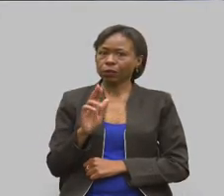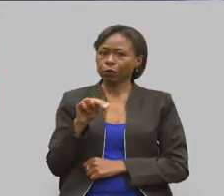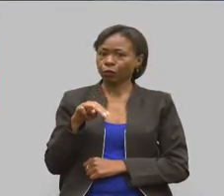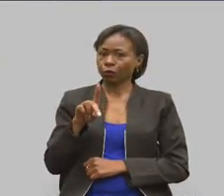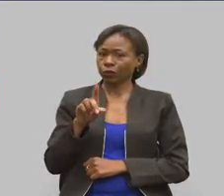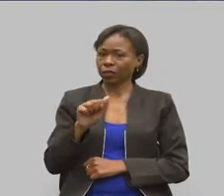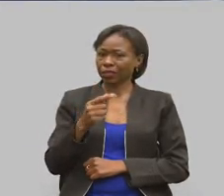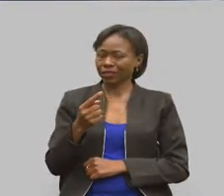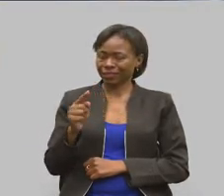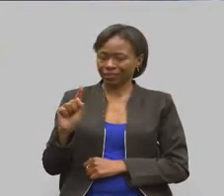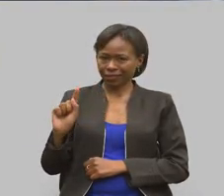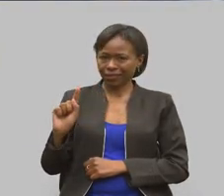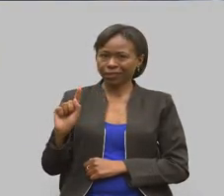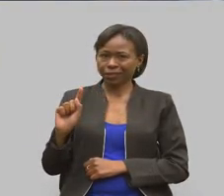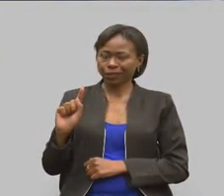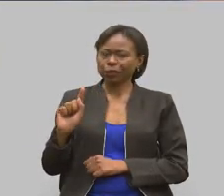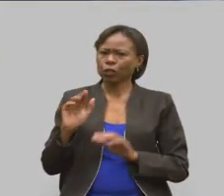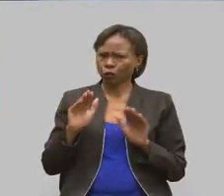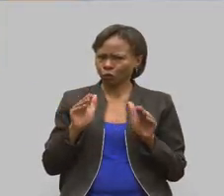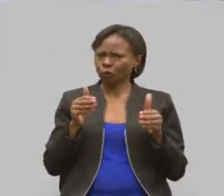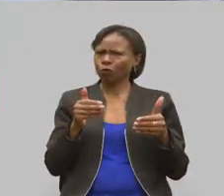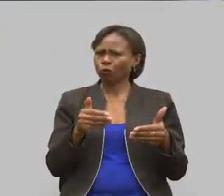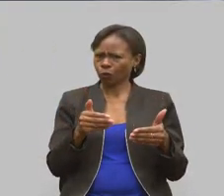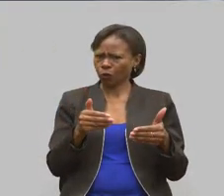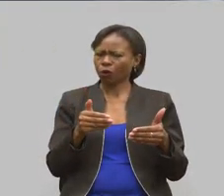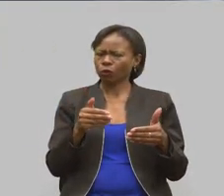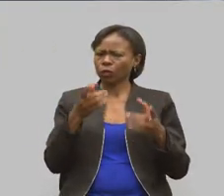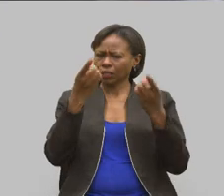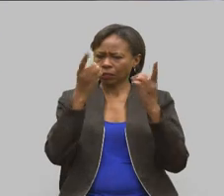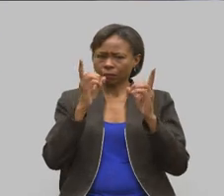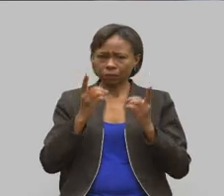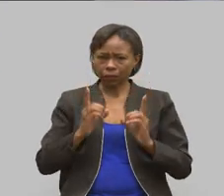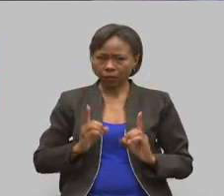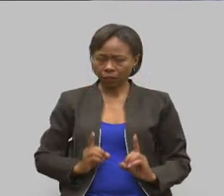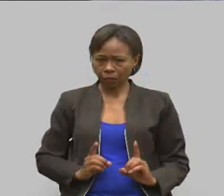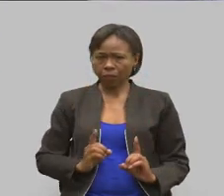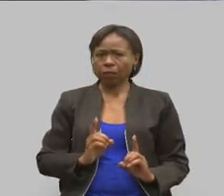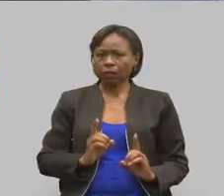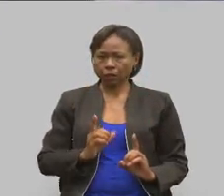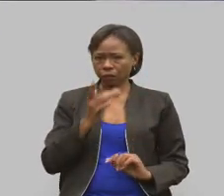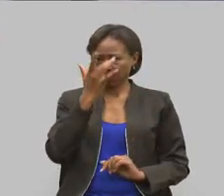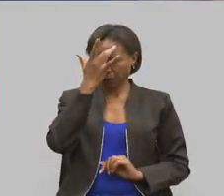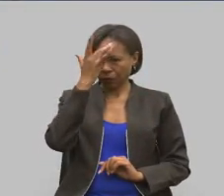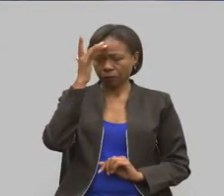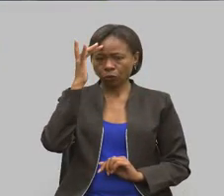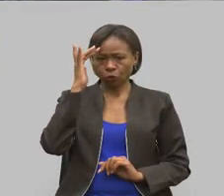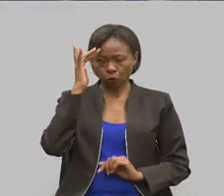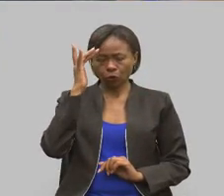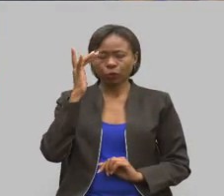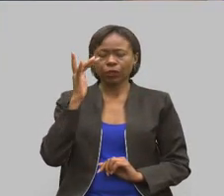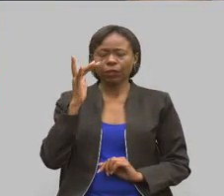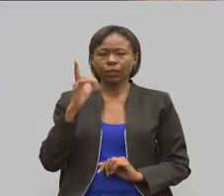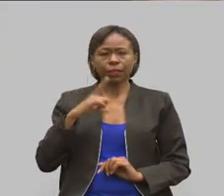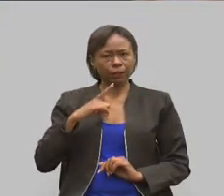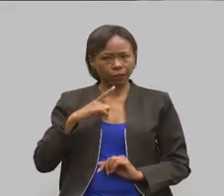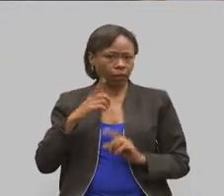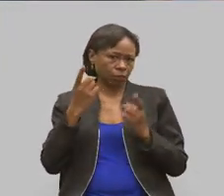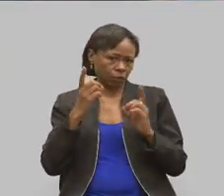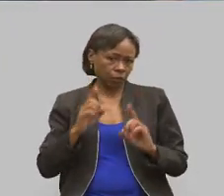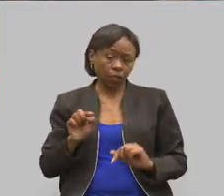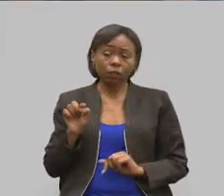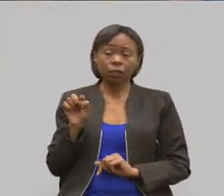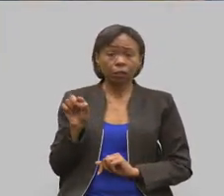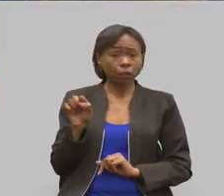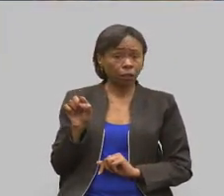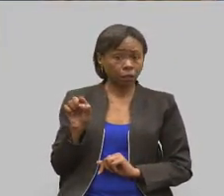voltado muito para esse tema de deficiência das pessoas com defici pessoa muito preparada que realmente Marca